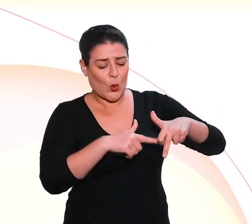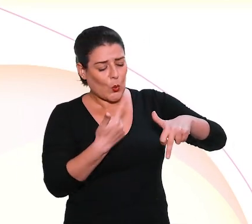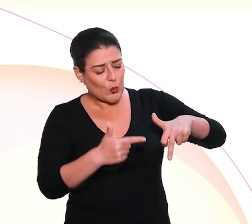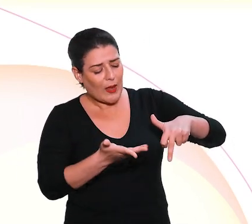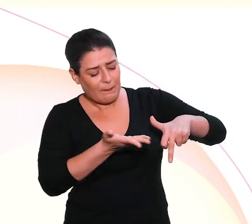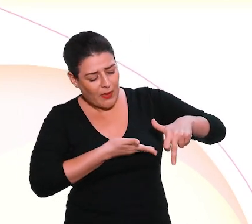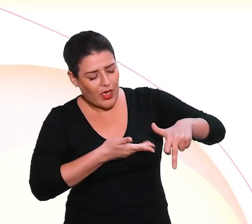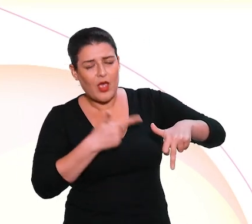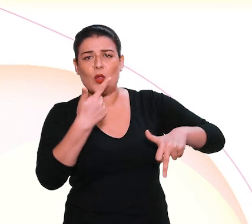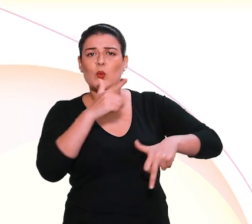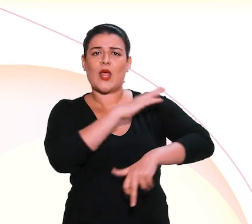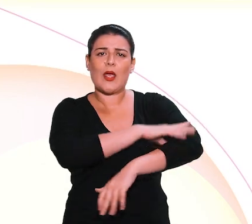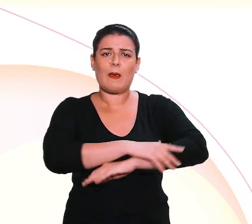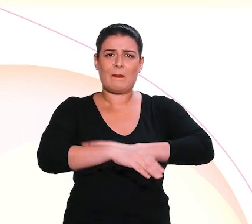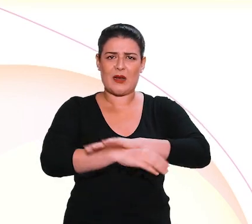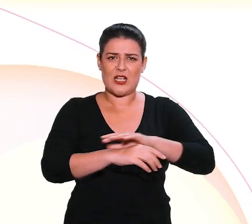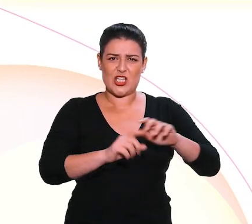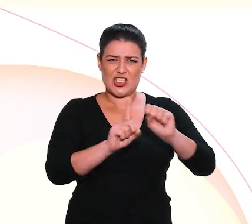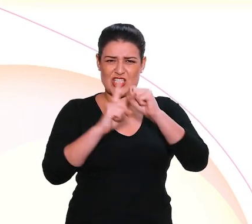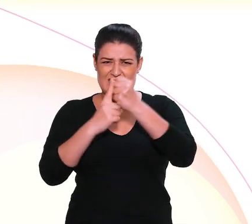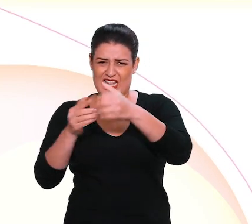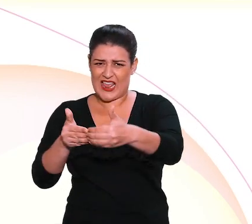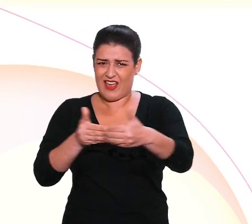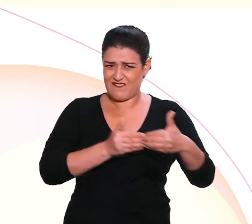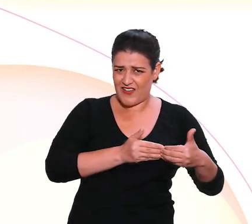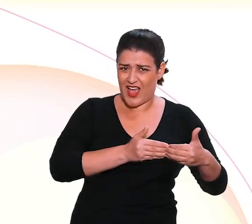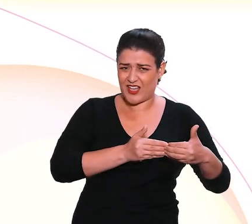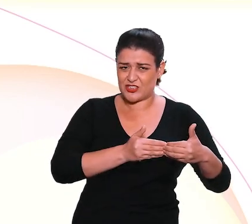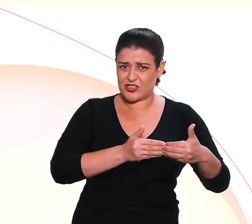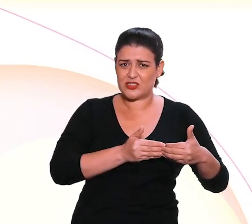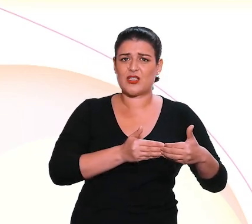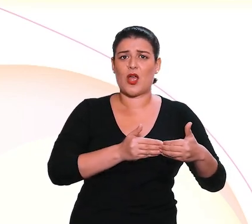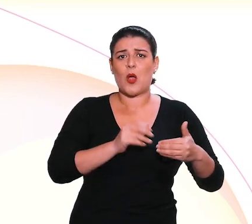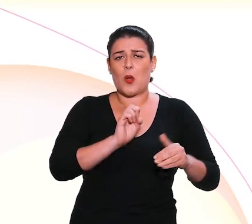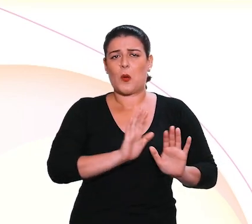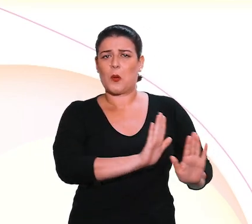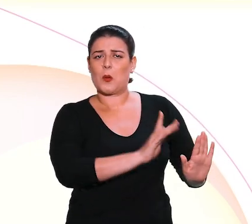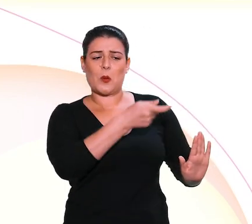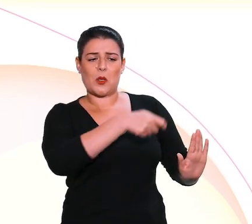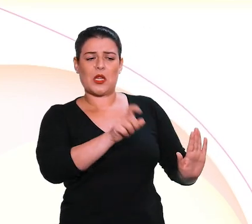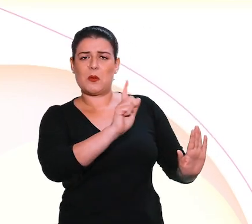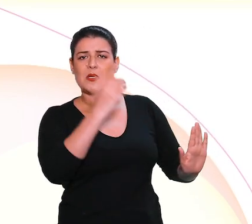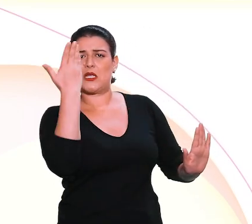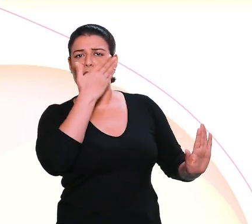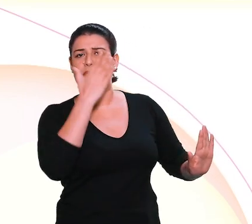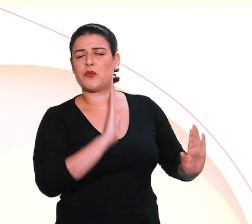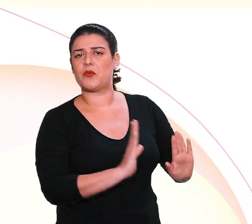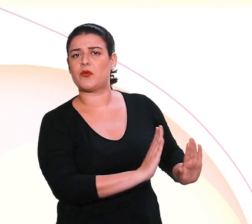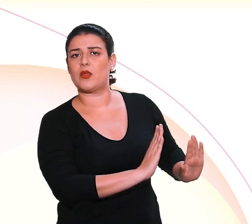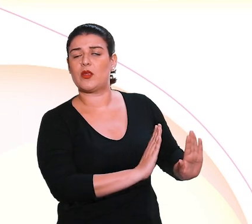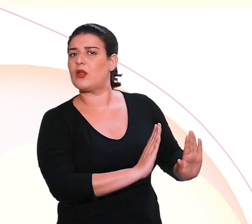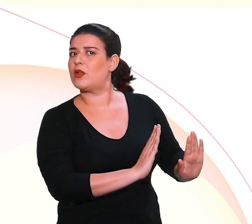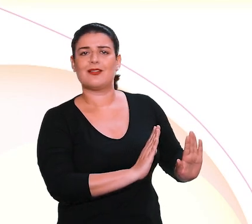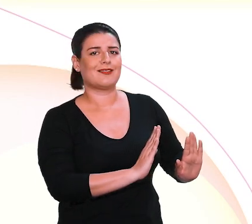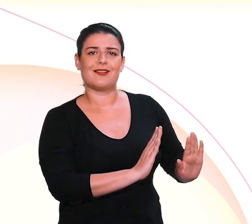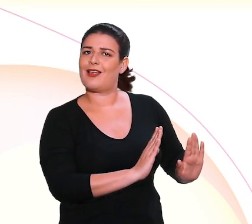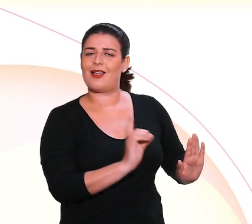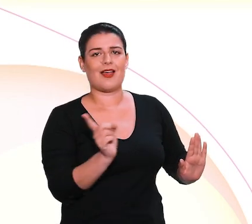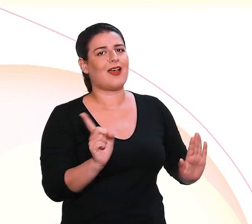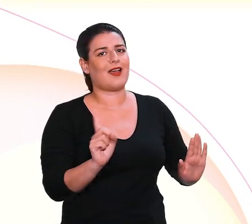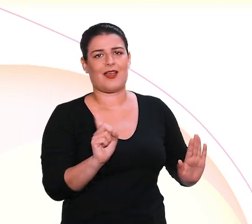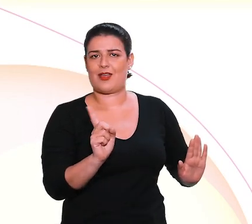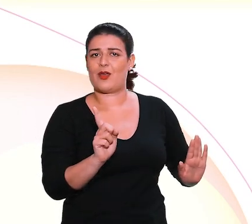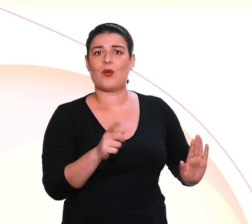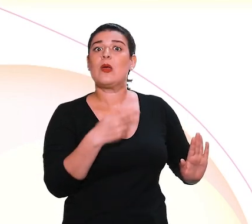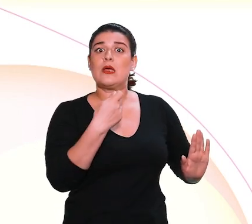não tem um braço? Deixa ela a par da sociedade, né? Deixa ela ali no cantinho dela, que ninguém quer ver. Mas não,